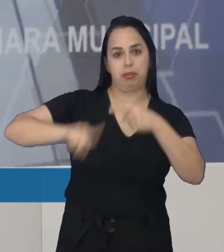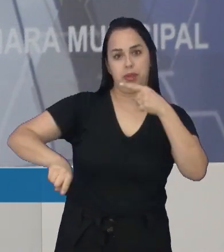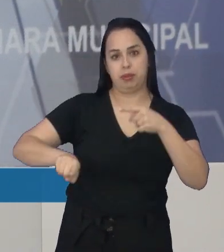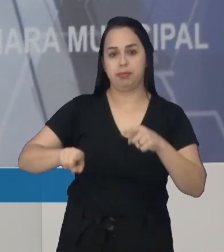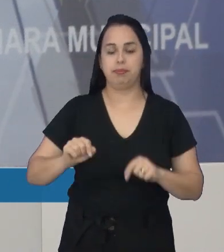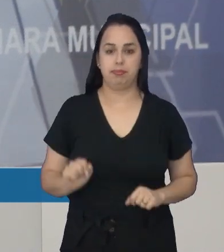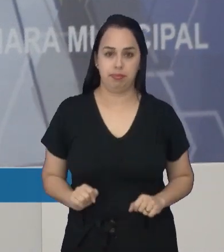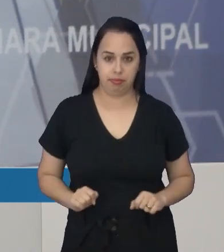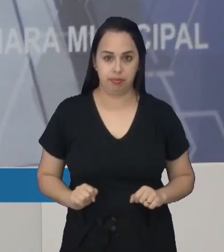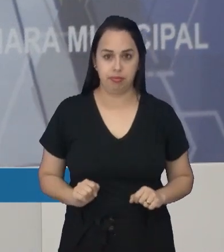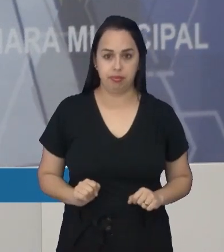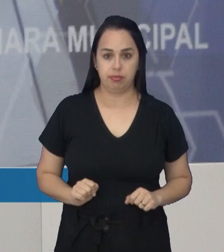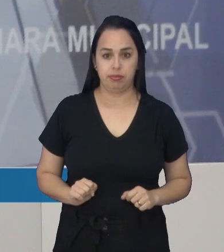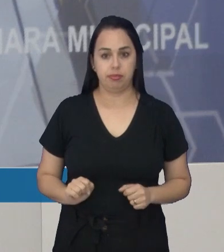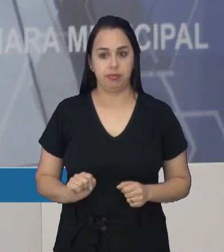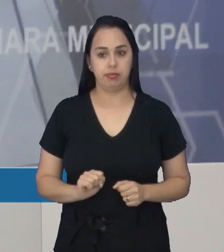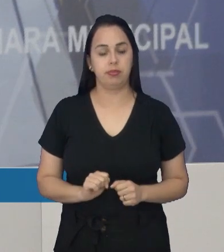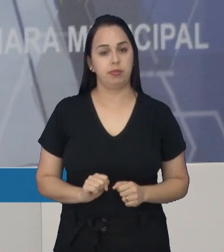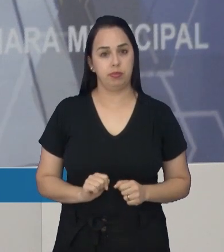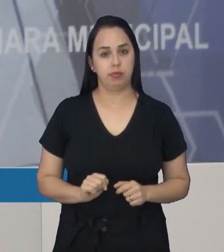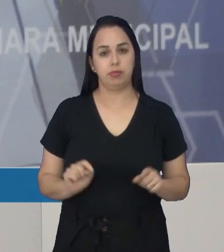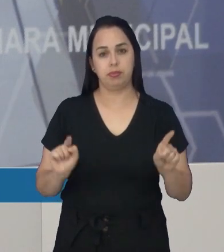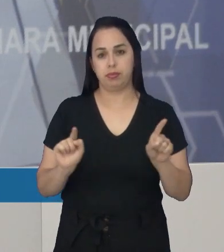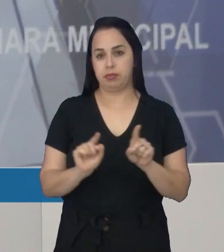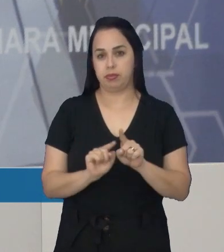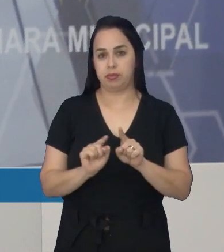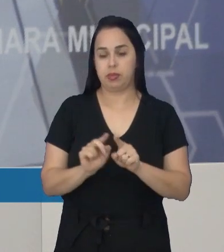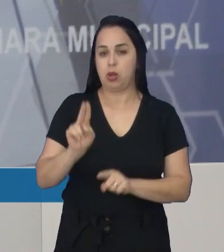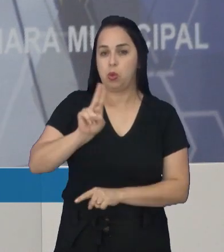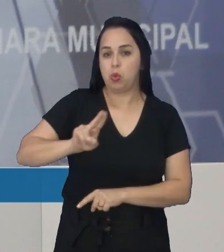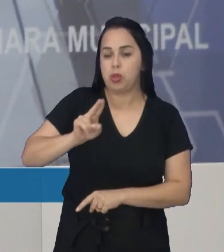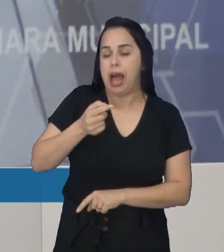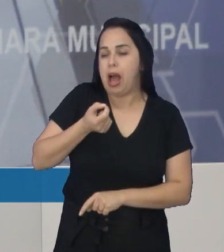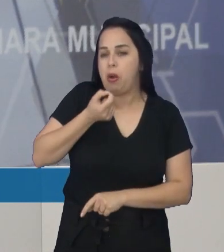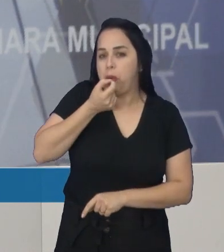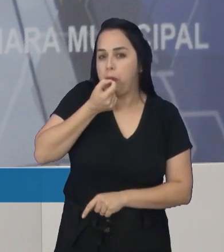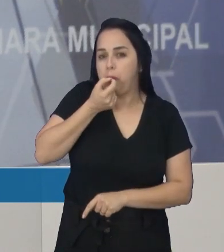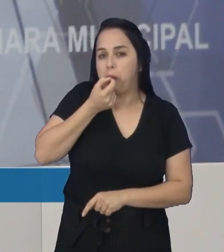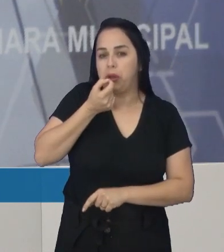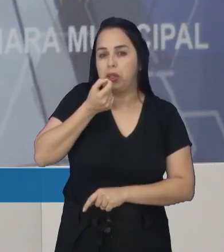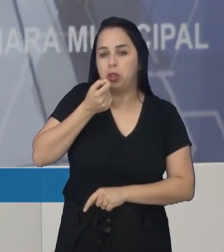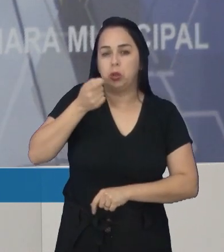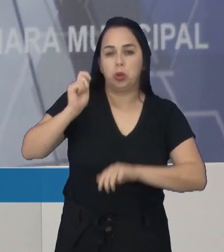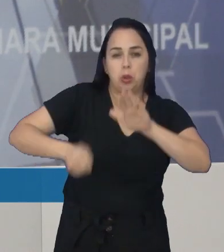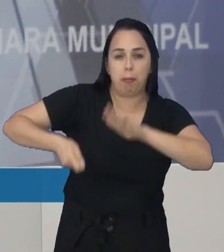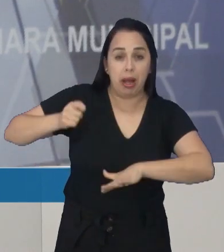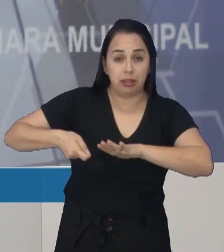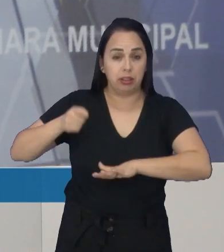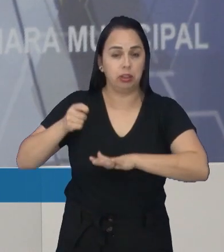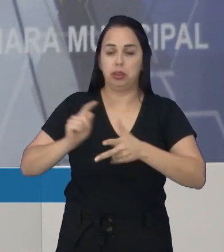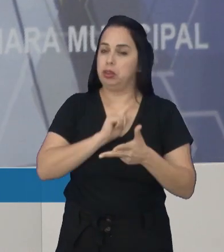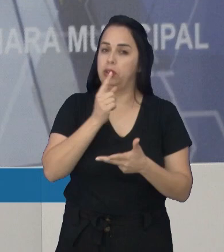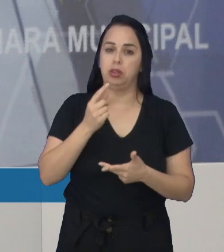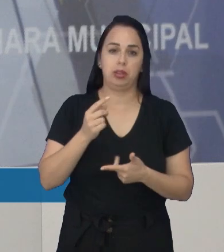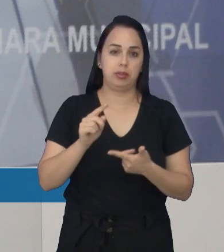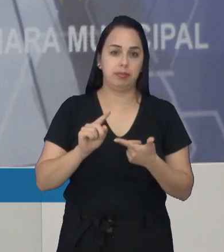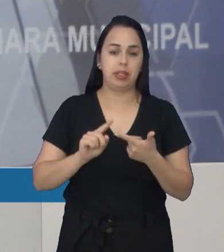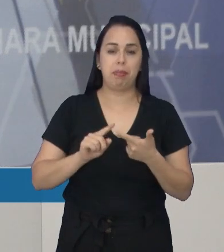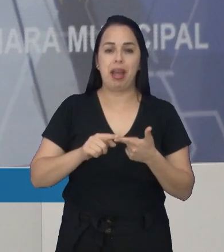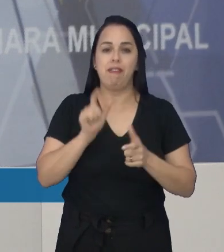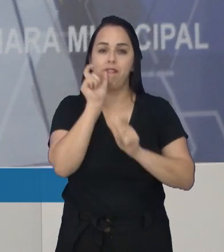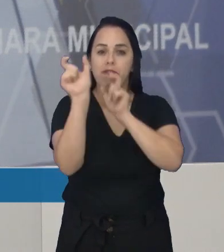dependências do Plenário assim como o uso de apitos ou outros instrumentos sonoros bem como quaisquer manifestações